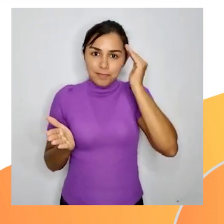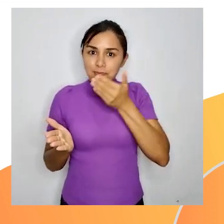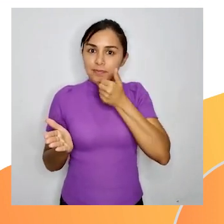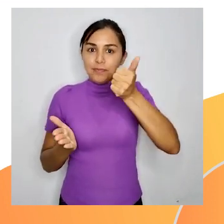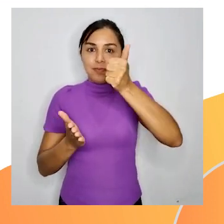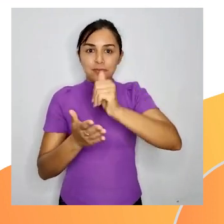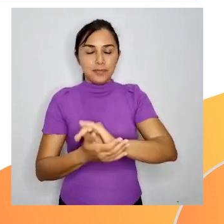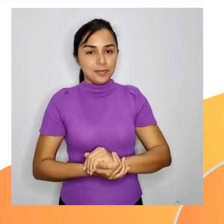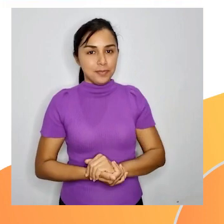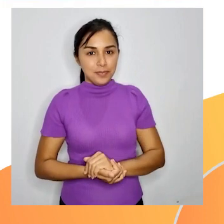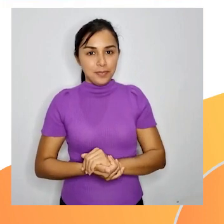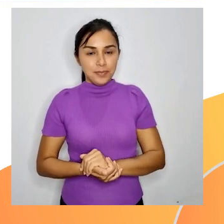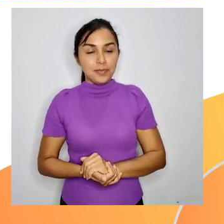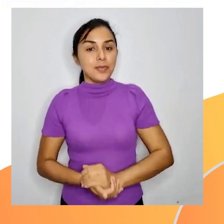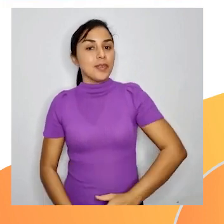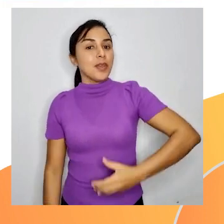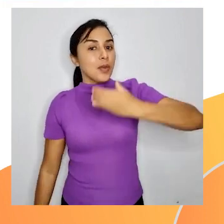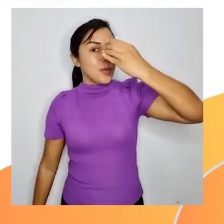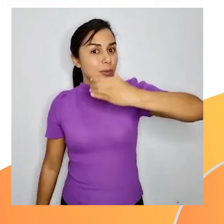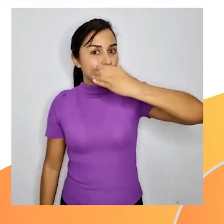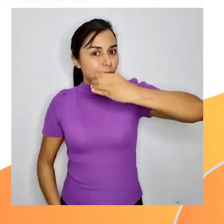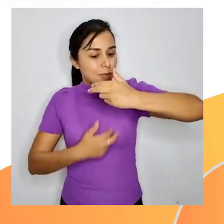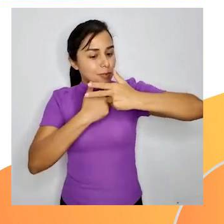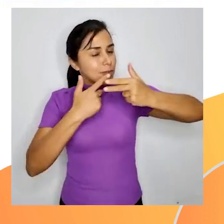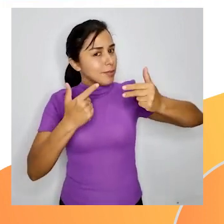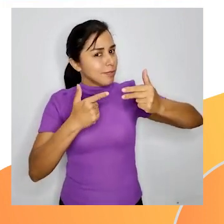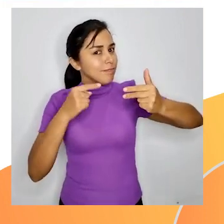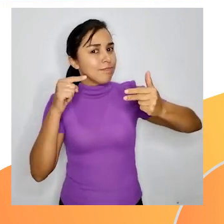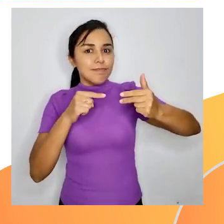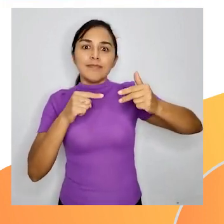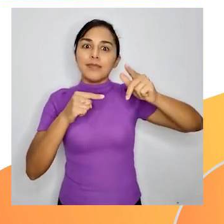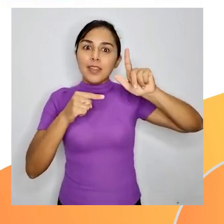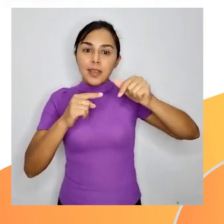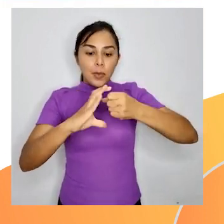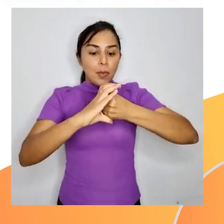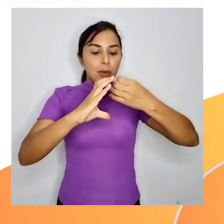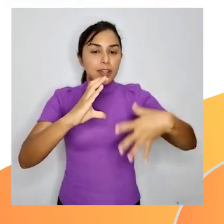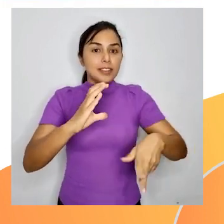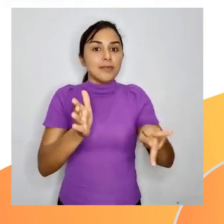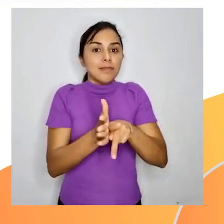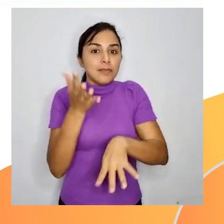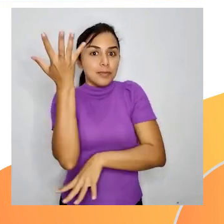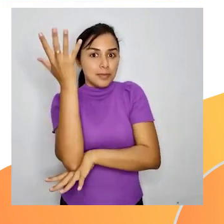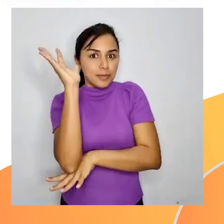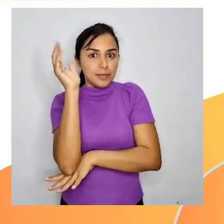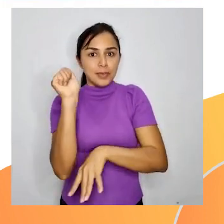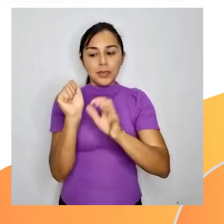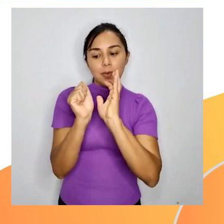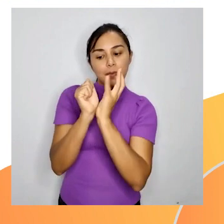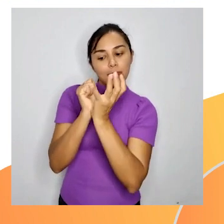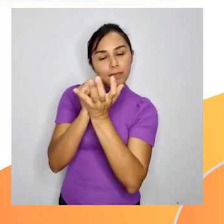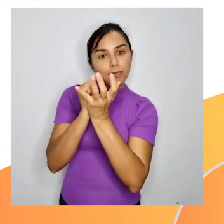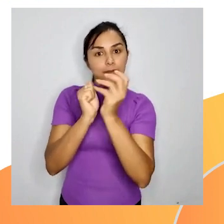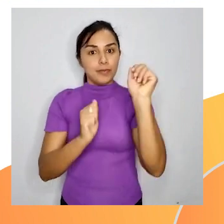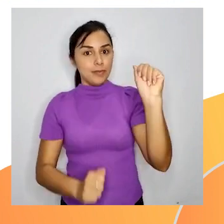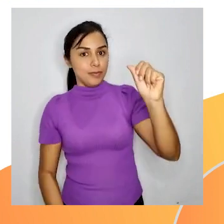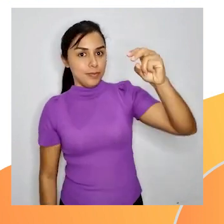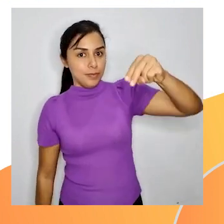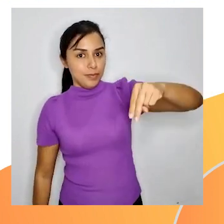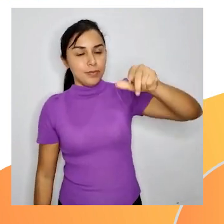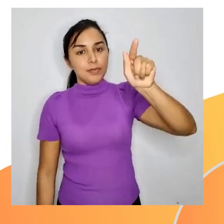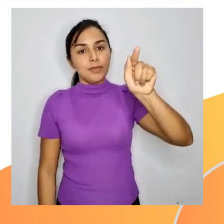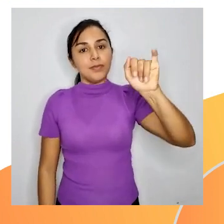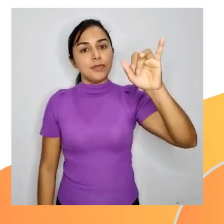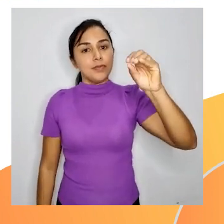esse tema? O fruto é uma estrutura característica das plantas angiospermas. As angiospermas são